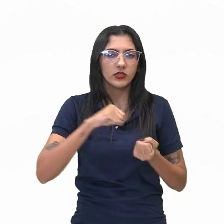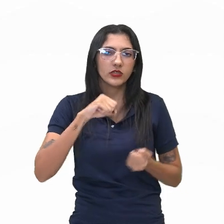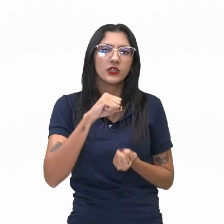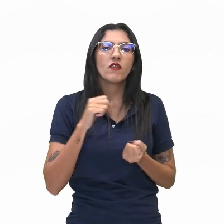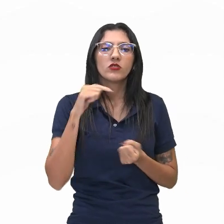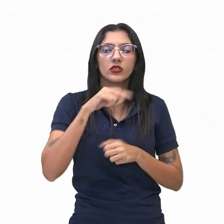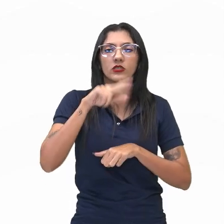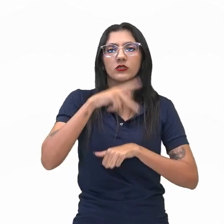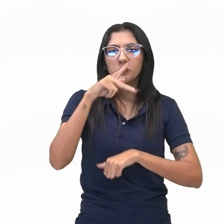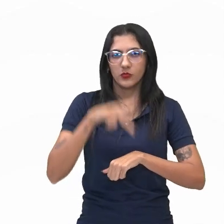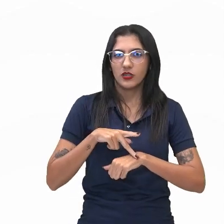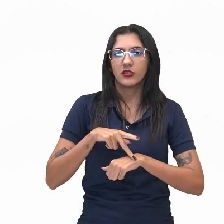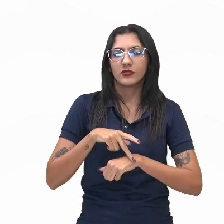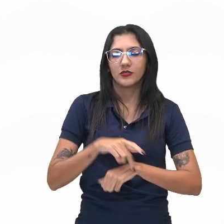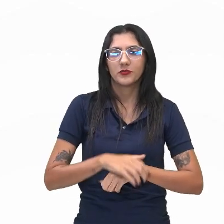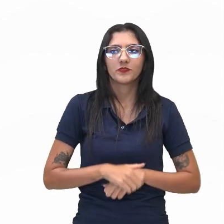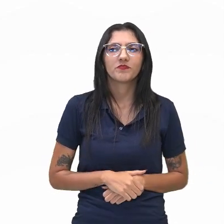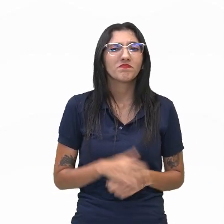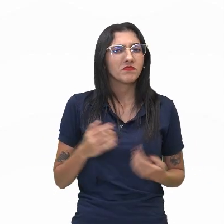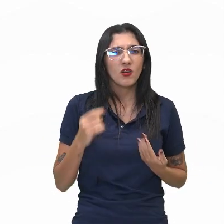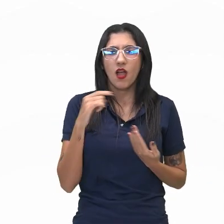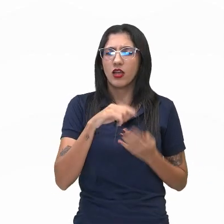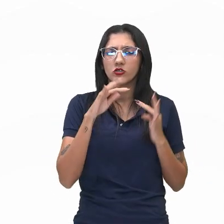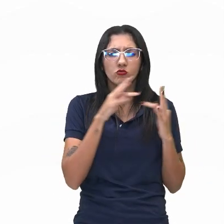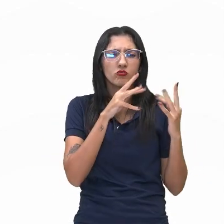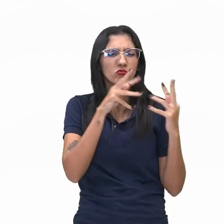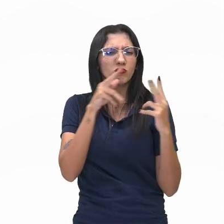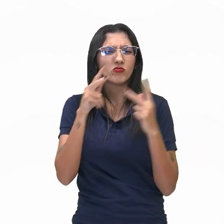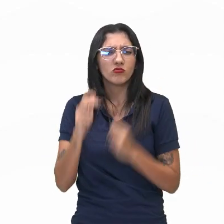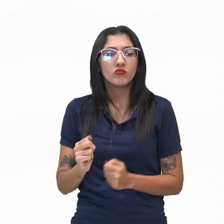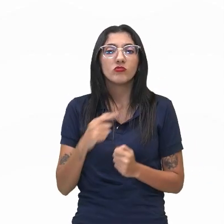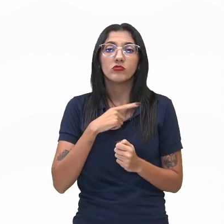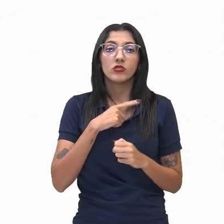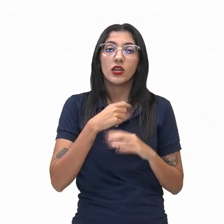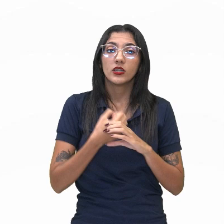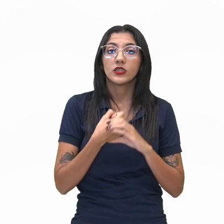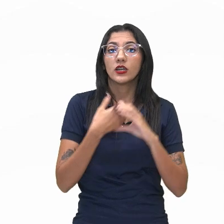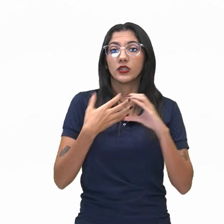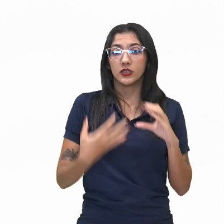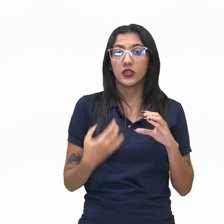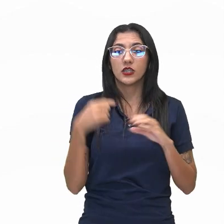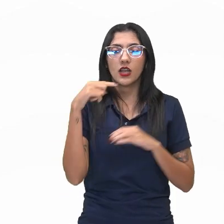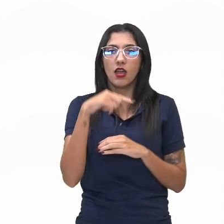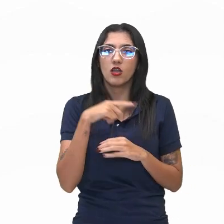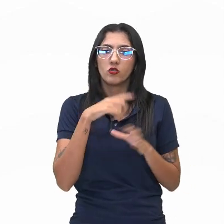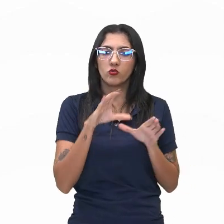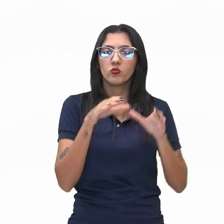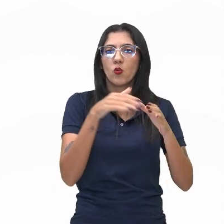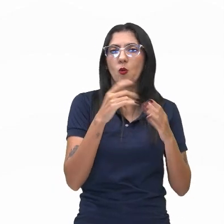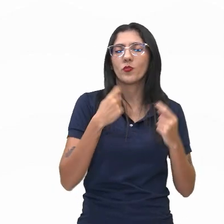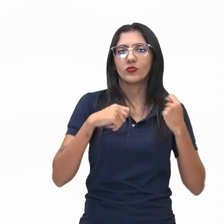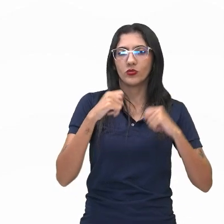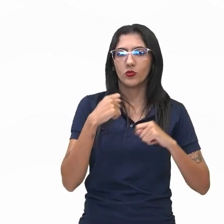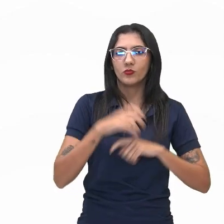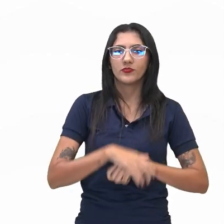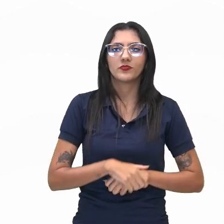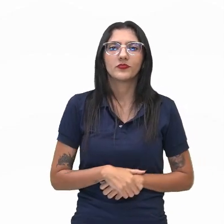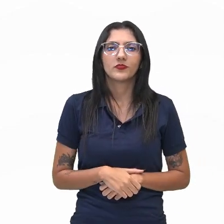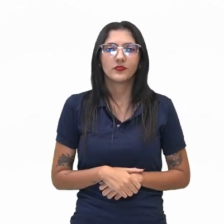países membros. Isso tudo caracterizando essas principais características do BRICS.